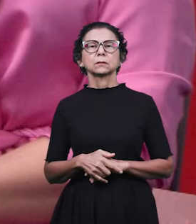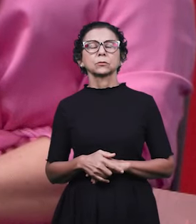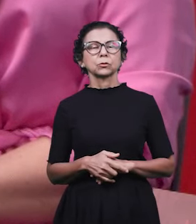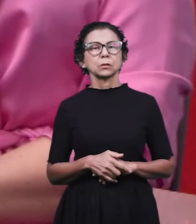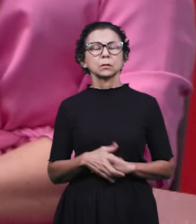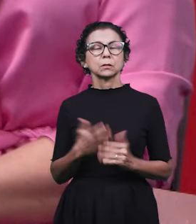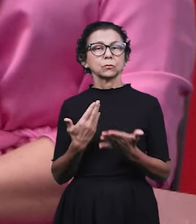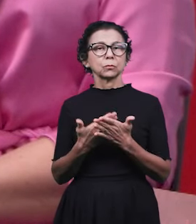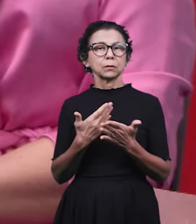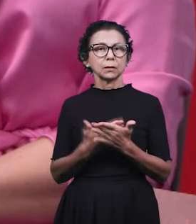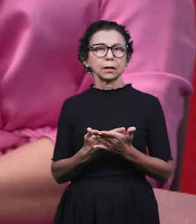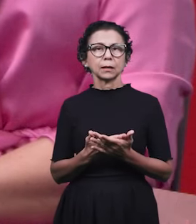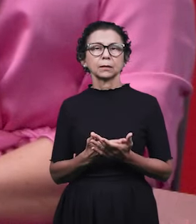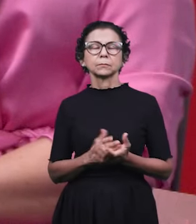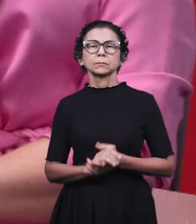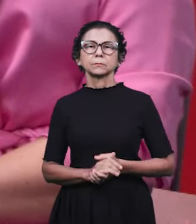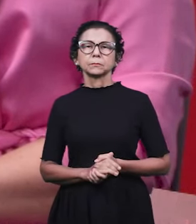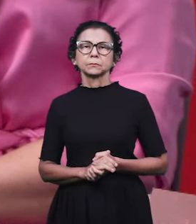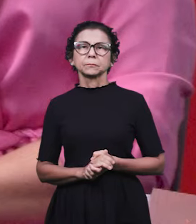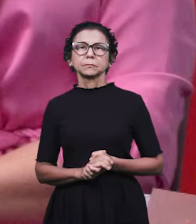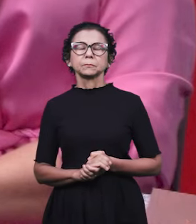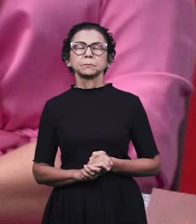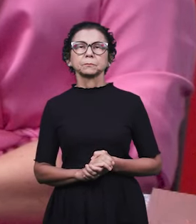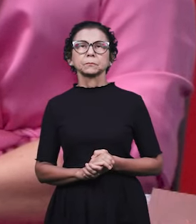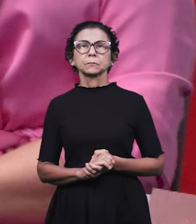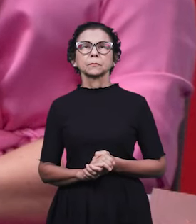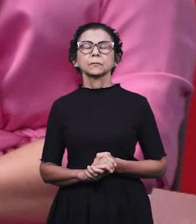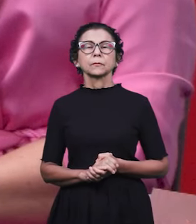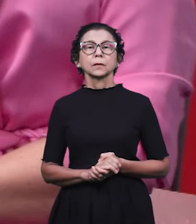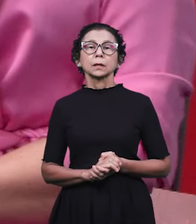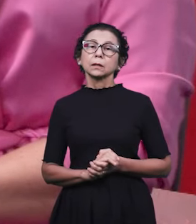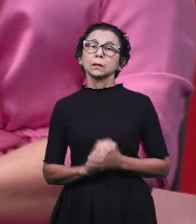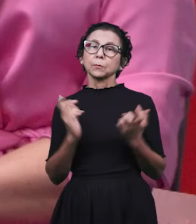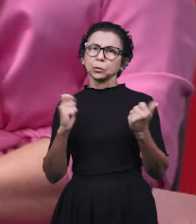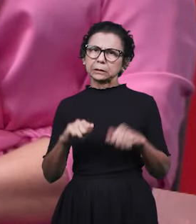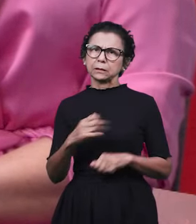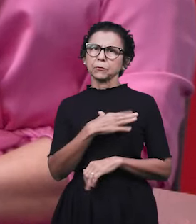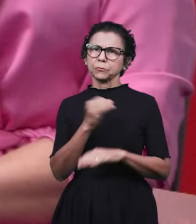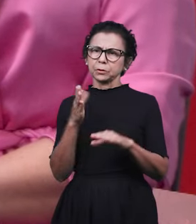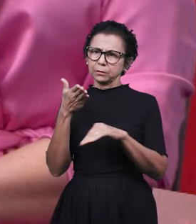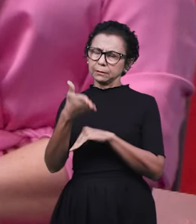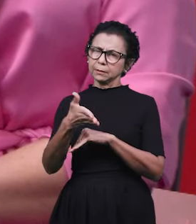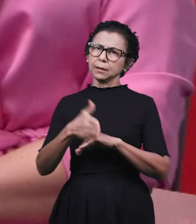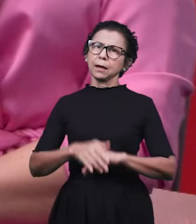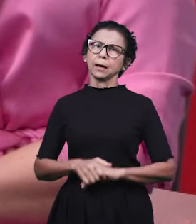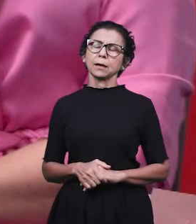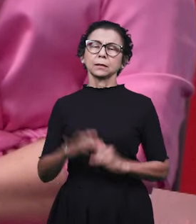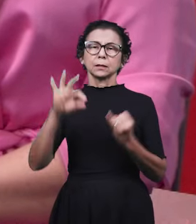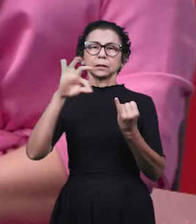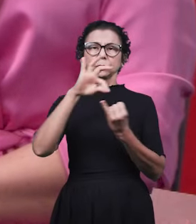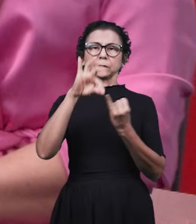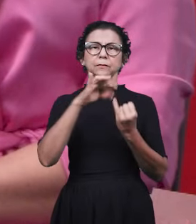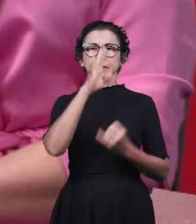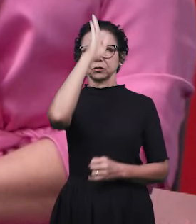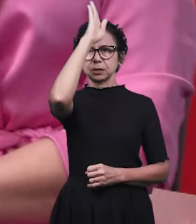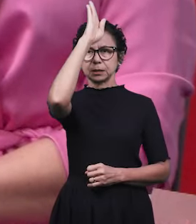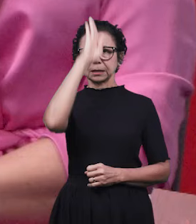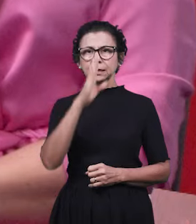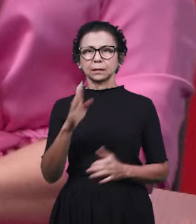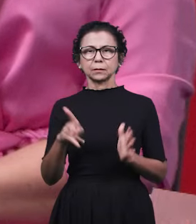que também é possível. Então, a primeira coisa que a gente precisa lembrar é que o IFES é uma instituição gratuita,